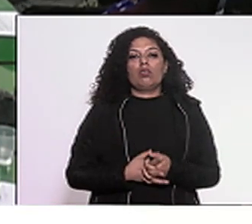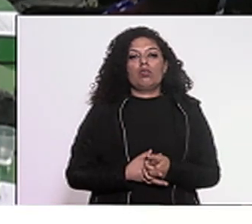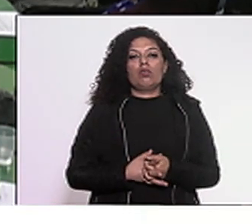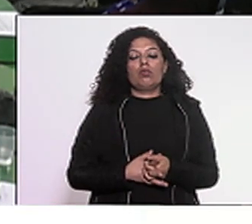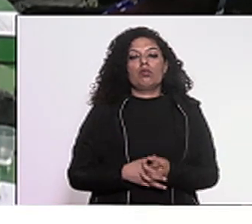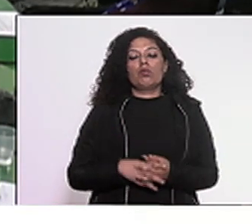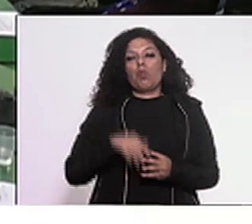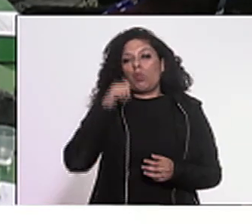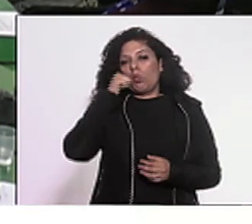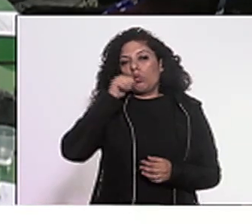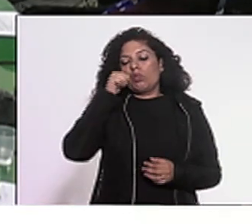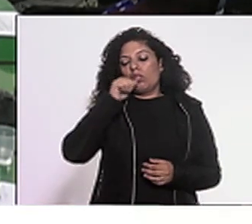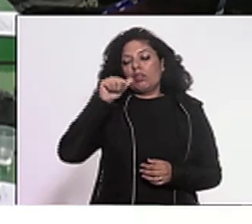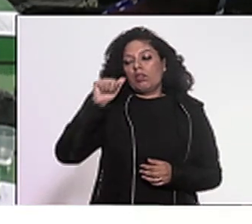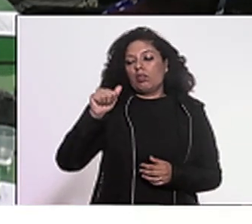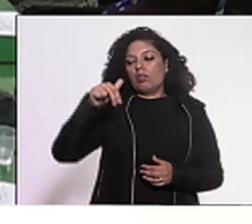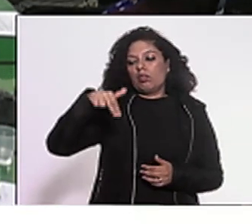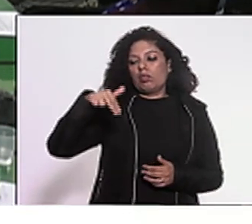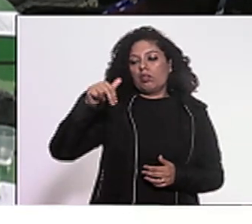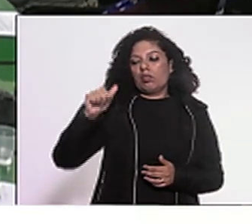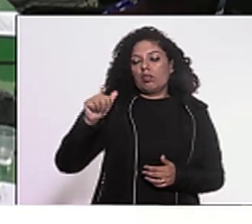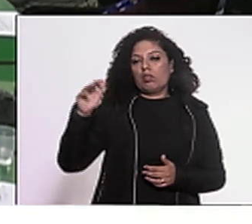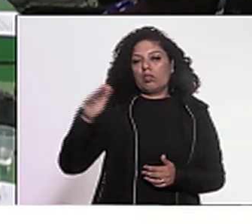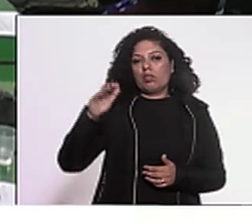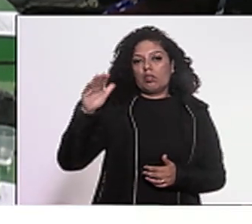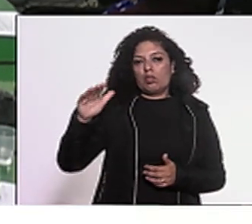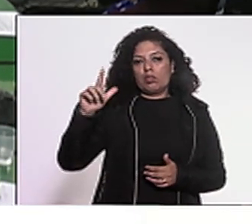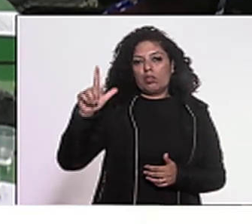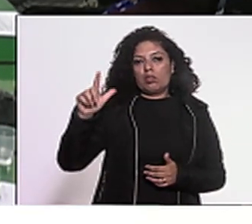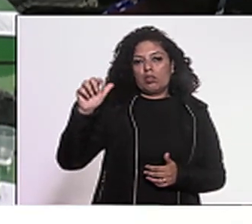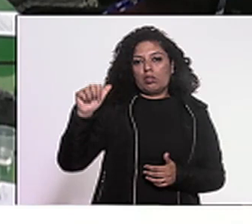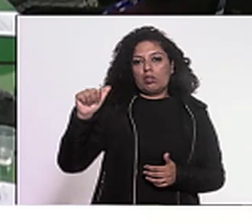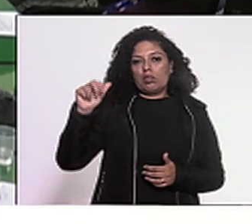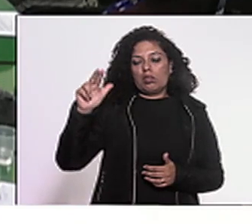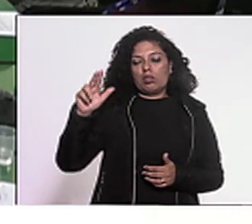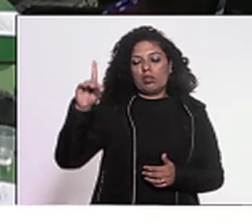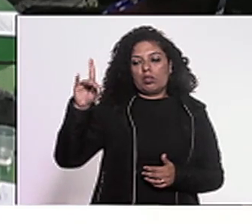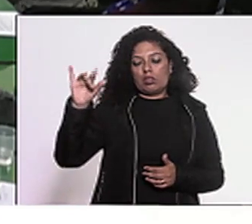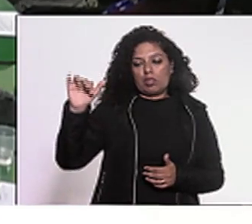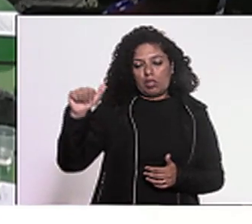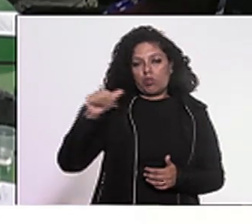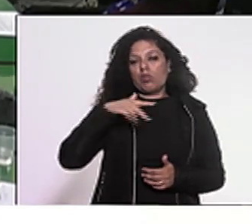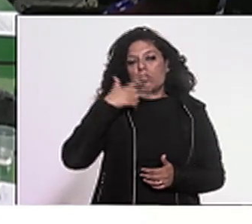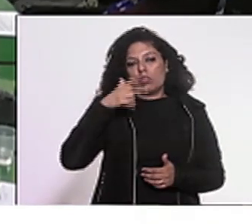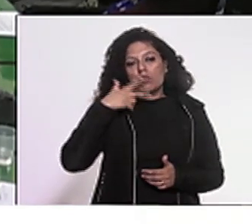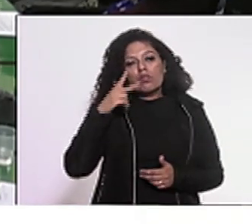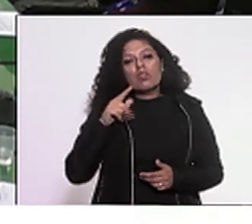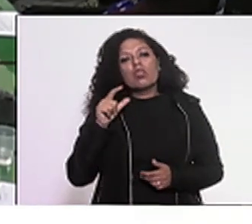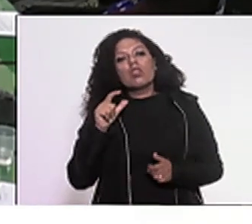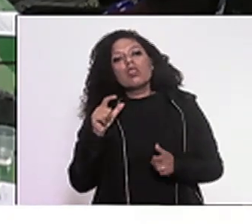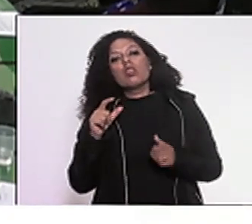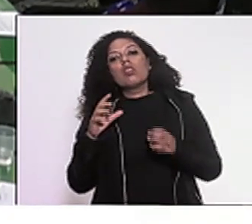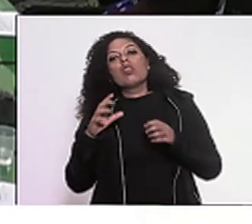a senhora Ana Cláudia, se puder só identificar a instituição,